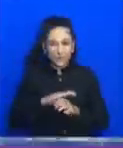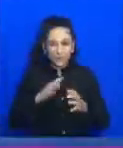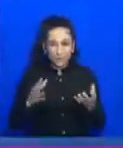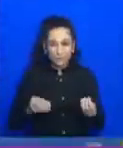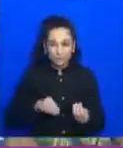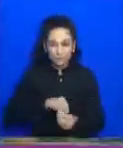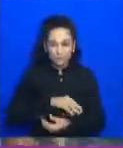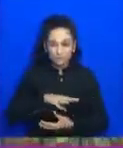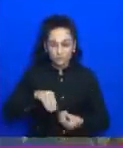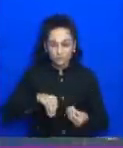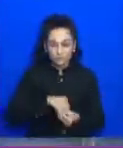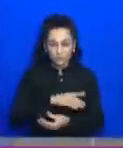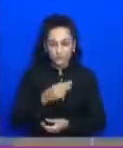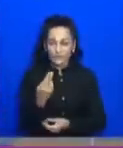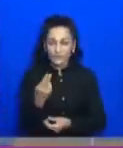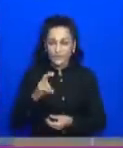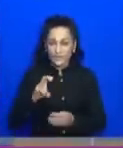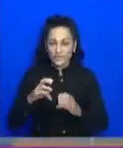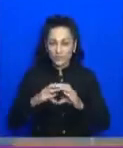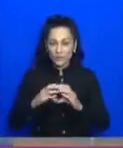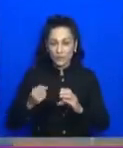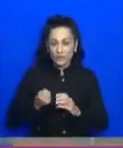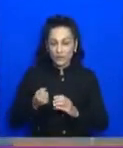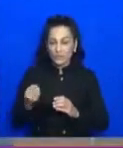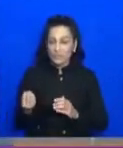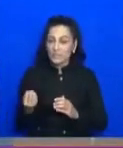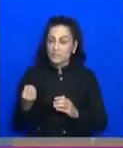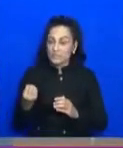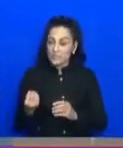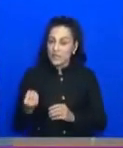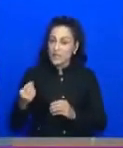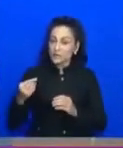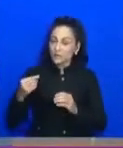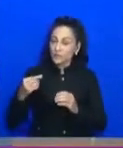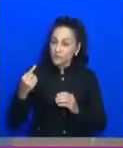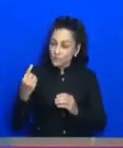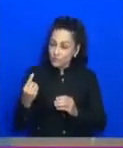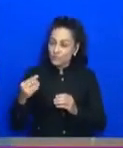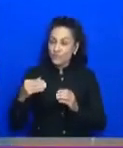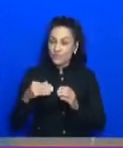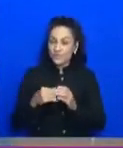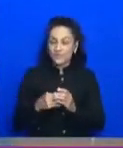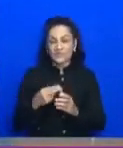Globo carregado, embaralhando 25 bolas numeradas de 0 a 25.